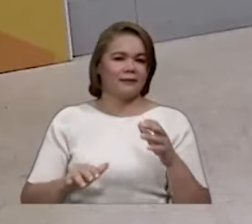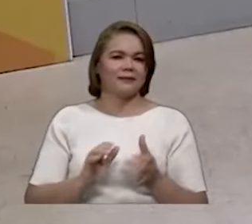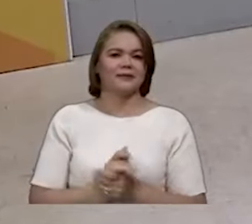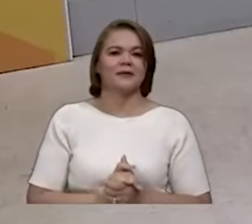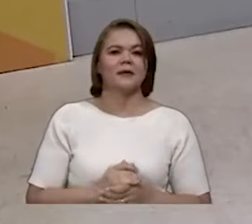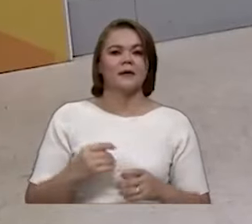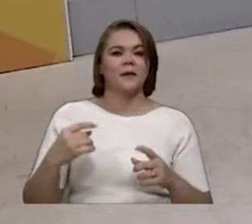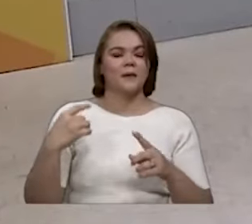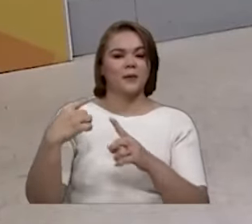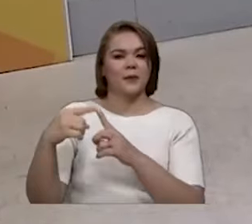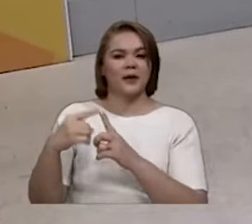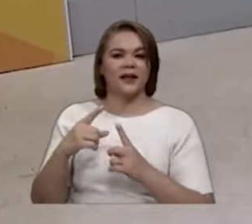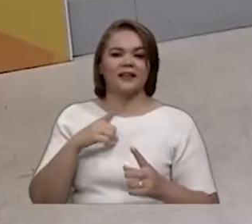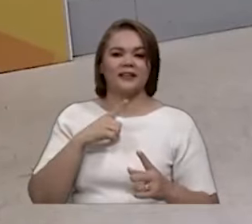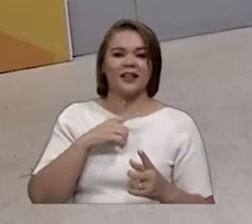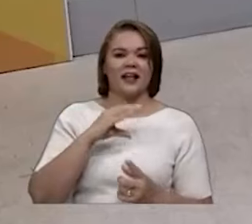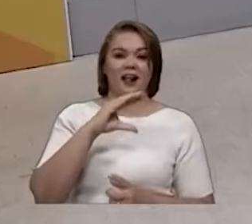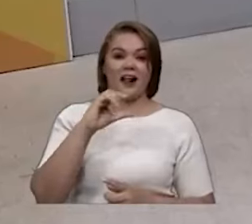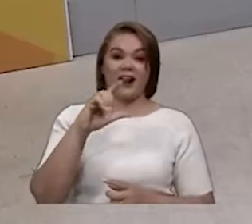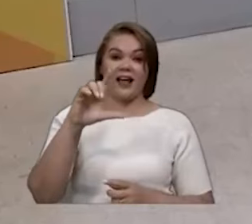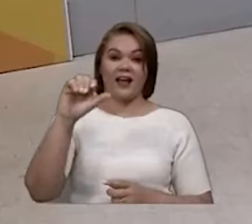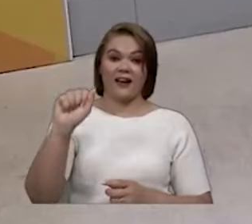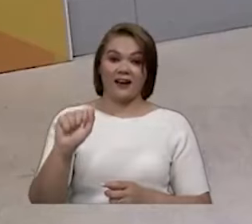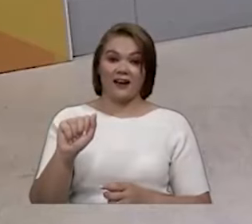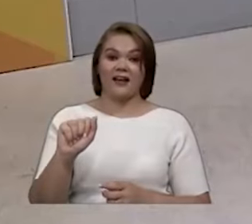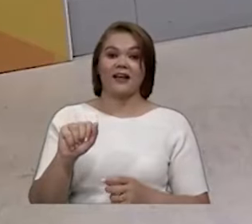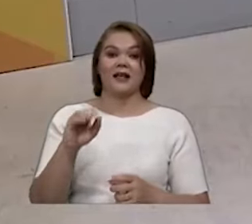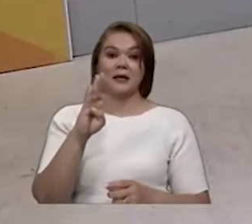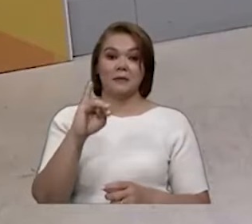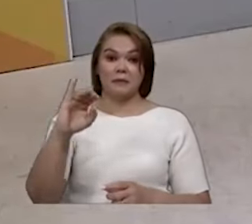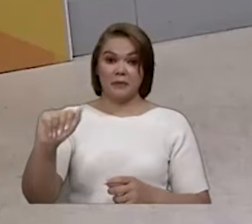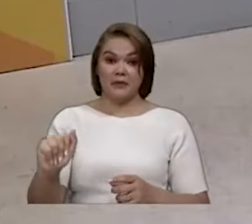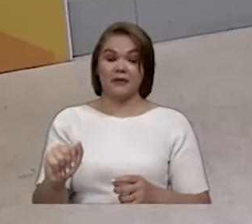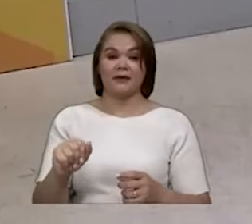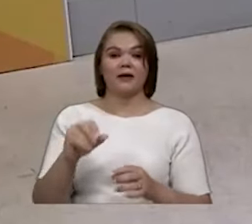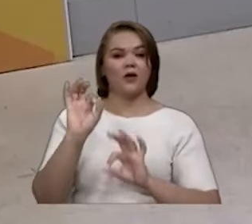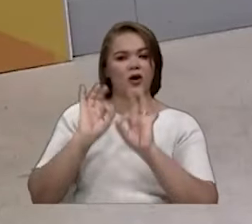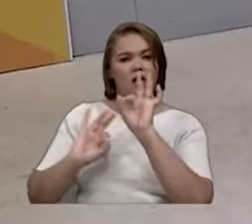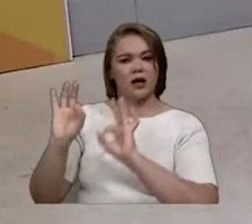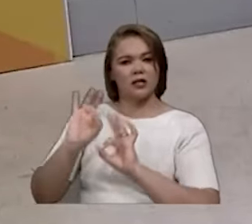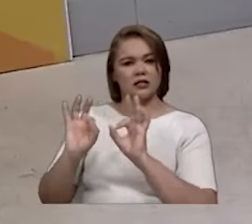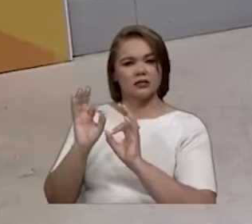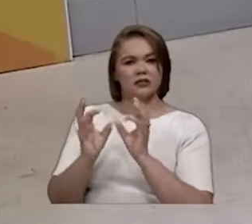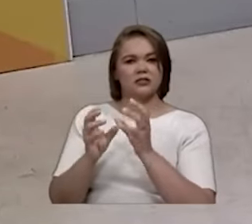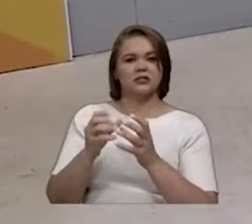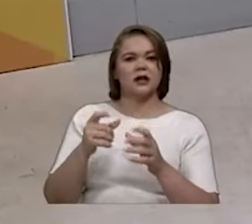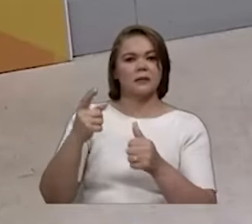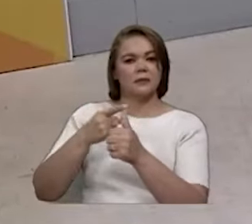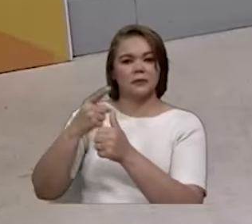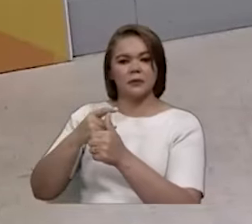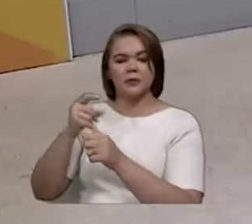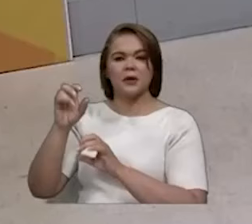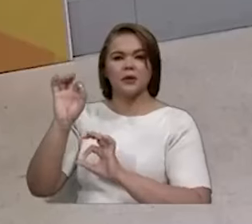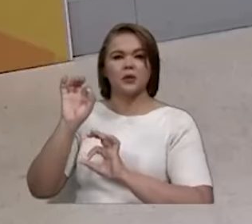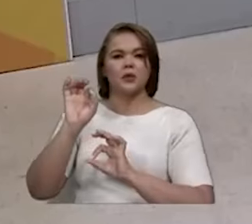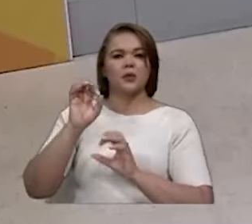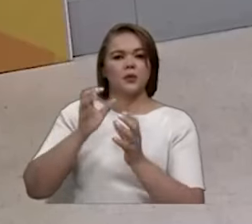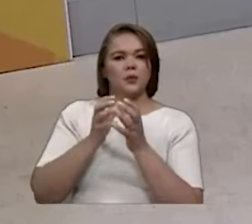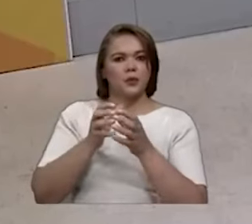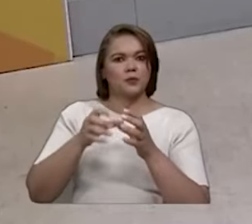Bia Takahashi e Clara Costa preparam a sorteadora para a gente já seguir com o primeiro sorteio no valor